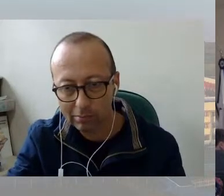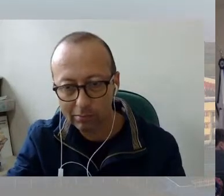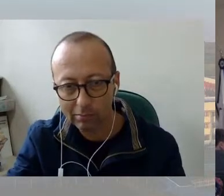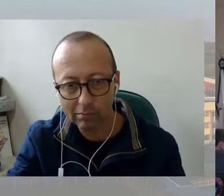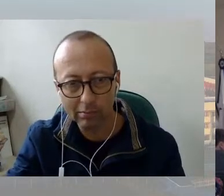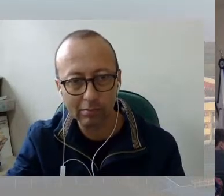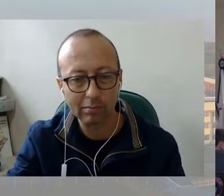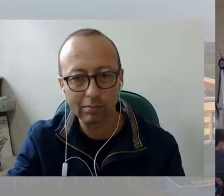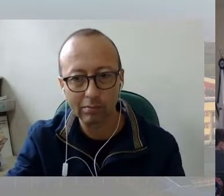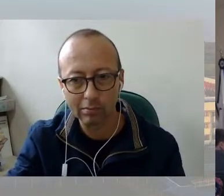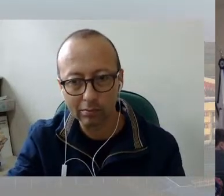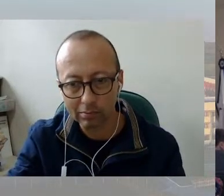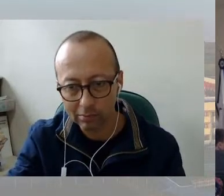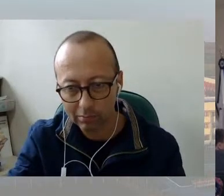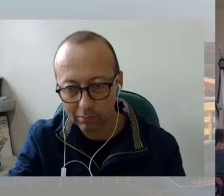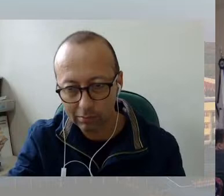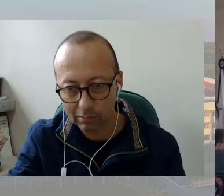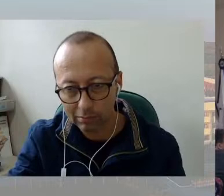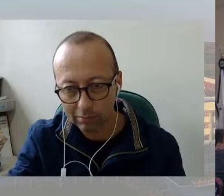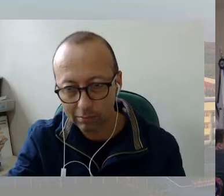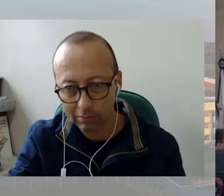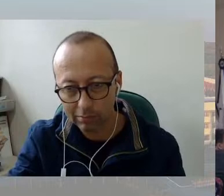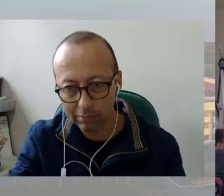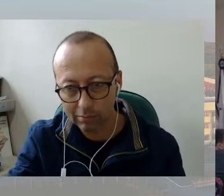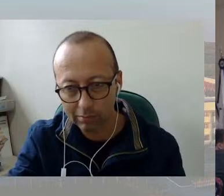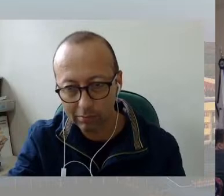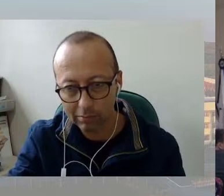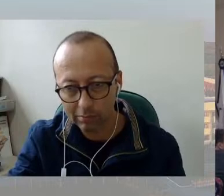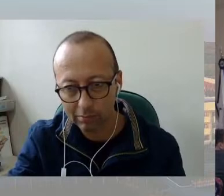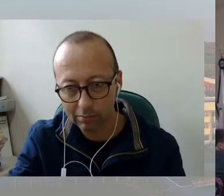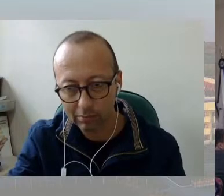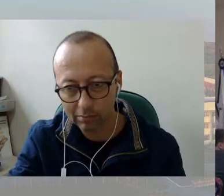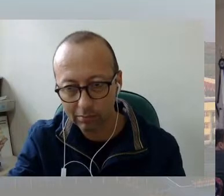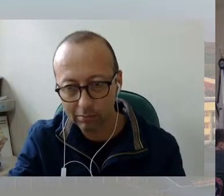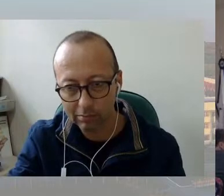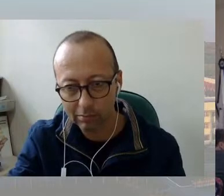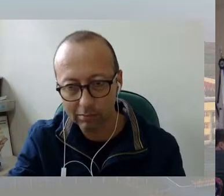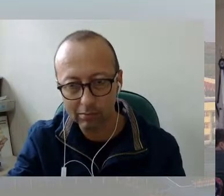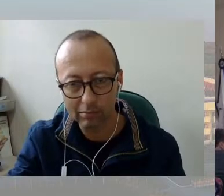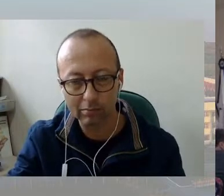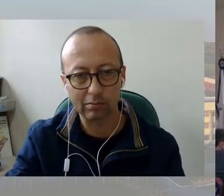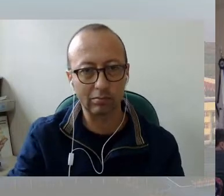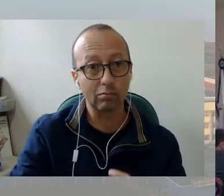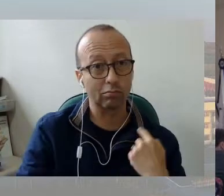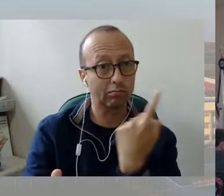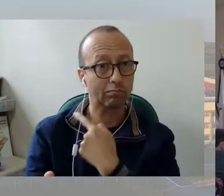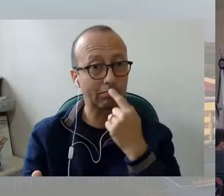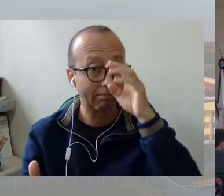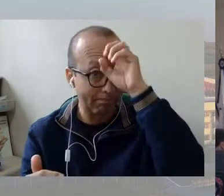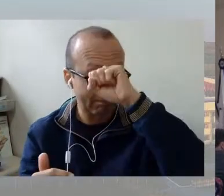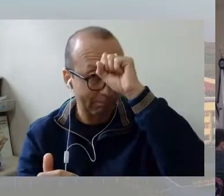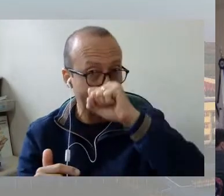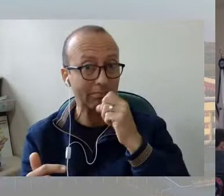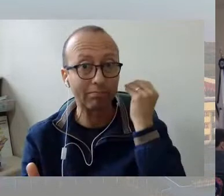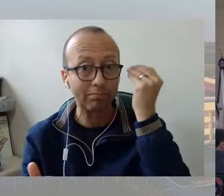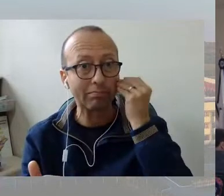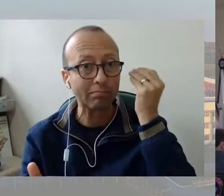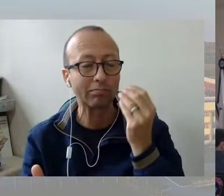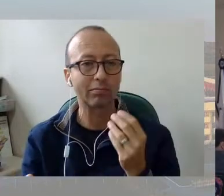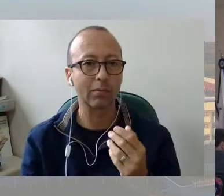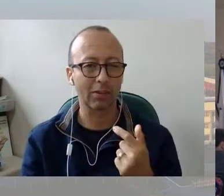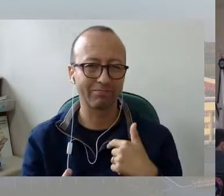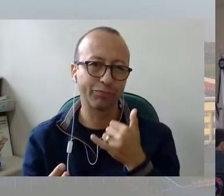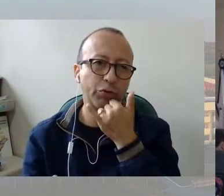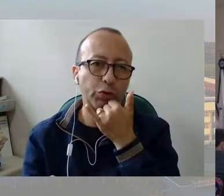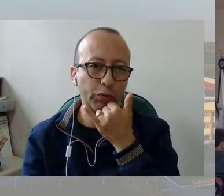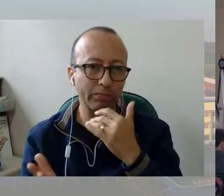da Unipampa também, né? Acho que foi um aprendizado para todos nós, tá? Claro. Me desculpa aqui, volto a dizer, pessoal, pode